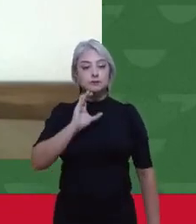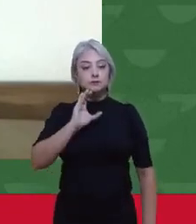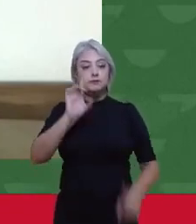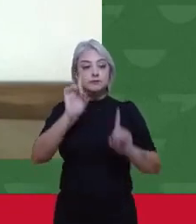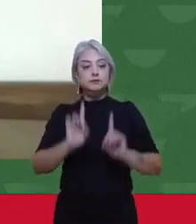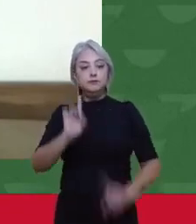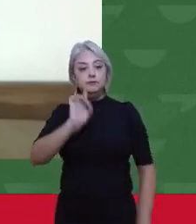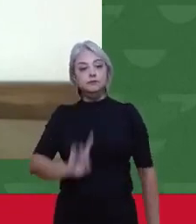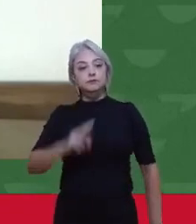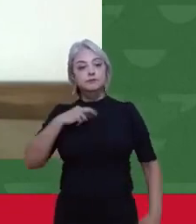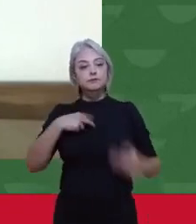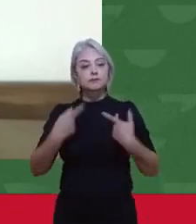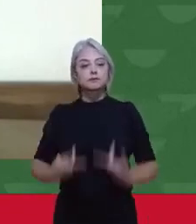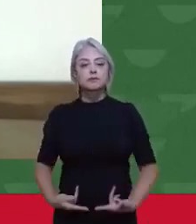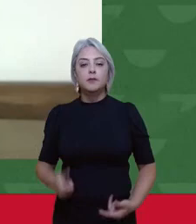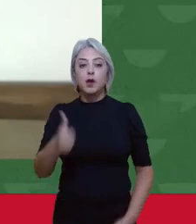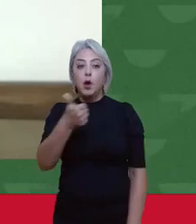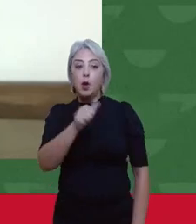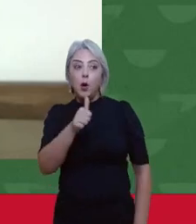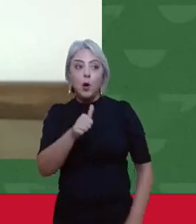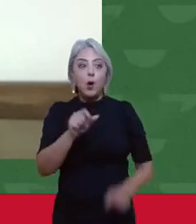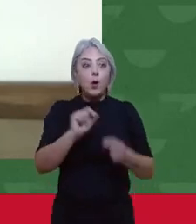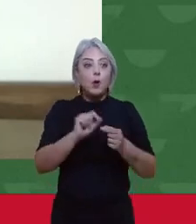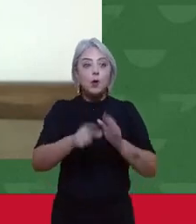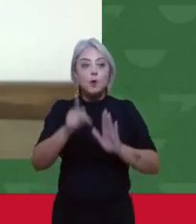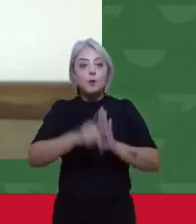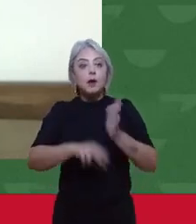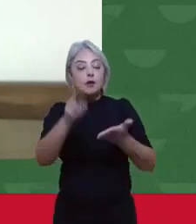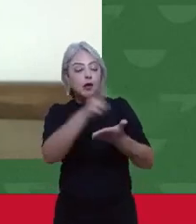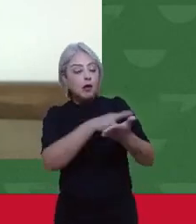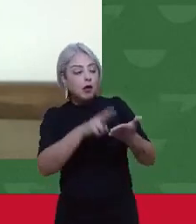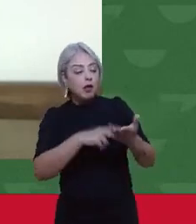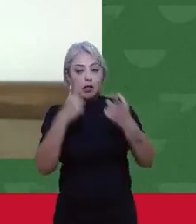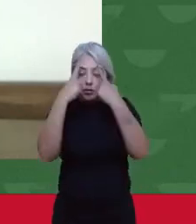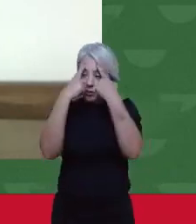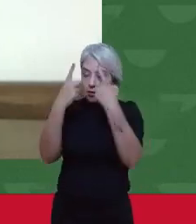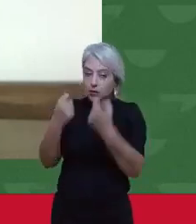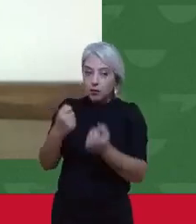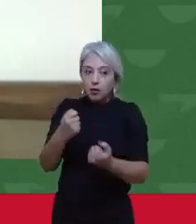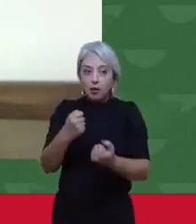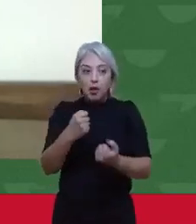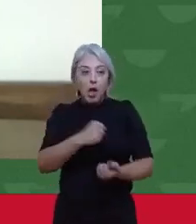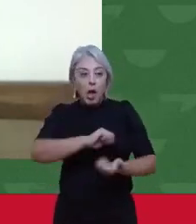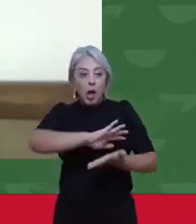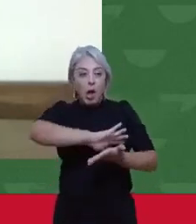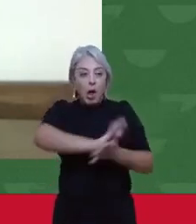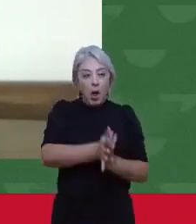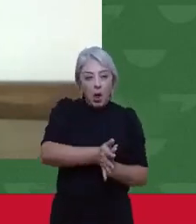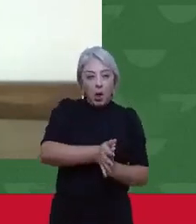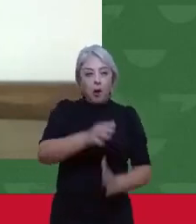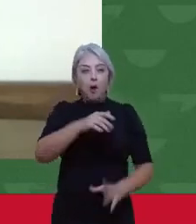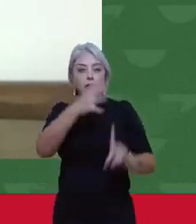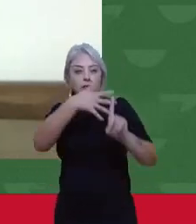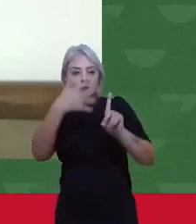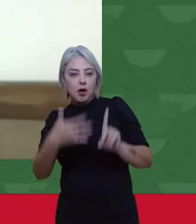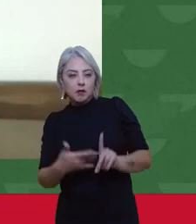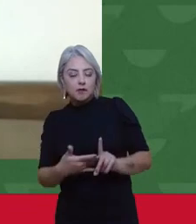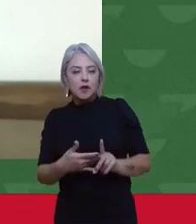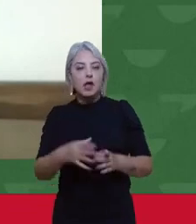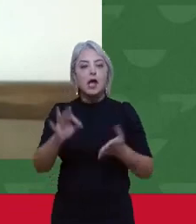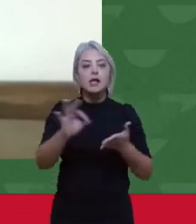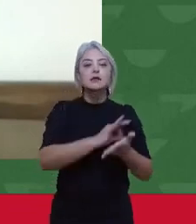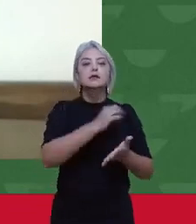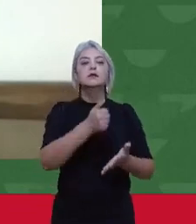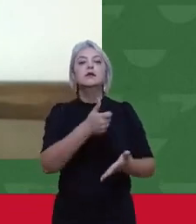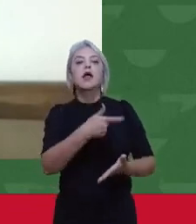Humanos LGBT. Em 2011, a elaboração do primeiro relatório sobre violência homofóbica no Brasil. Em 2013, a assinatura do